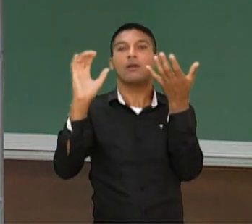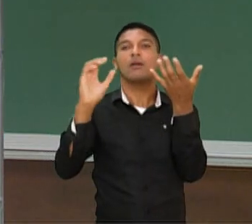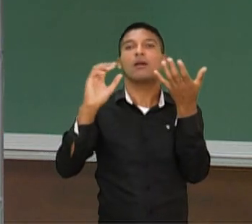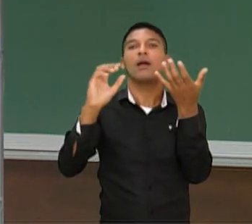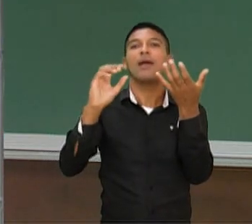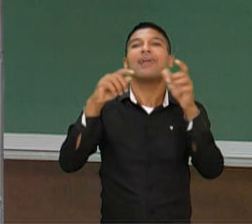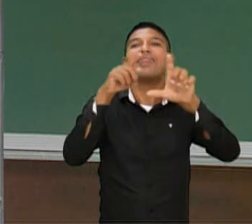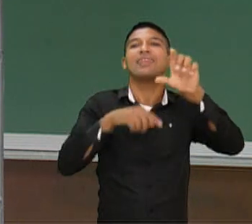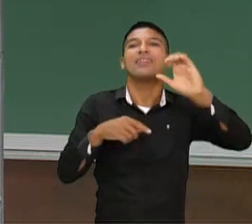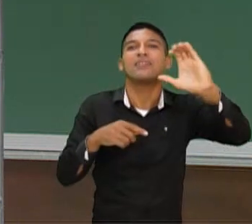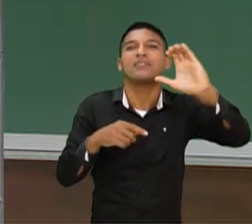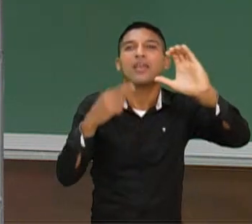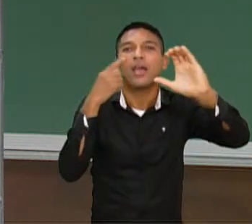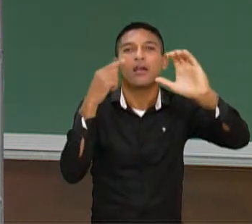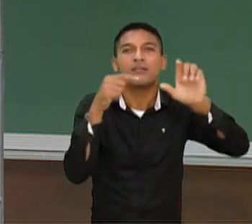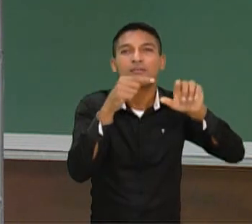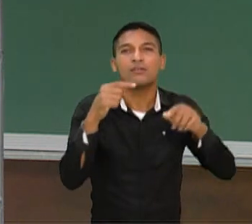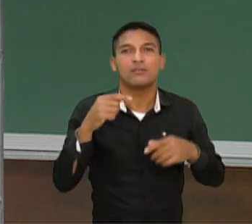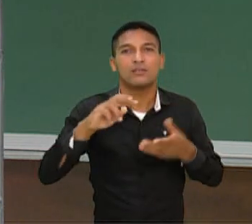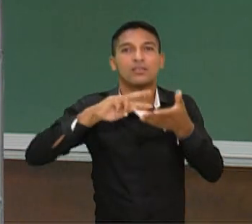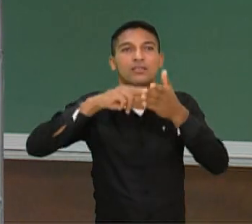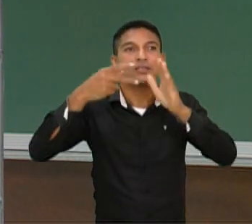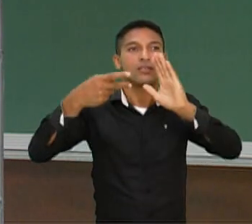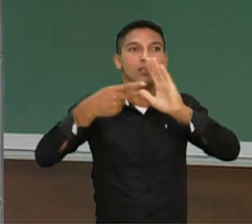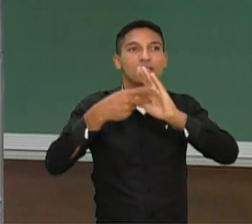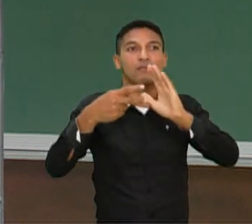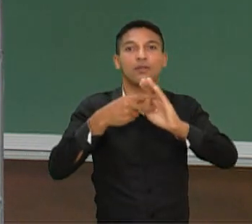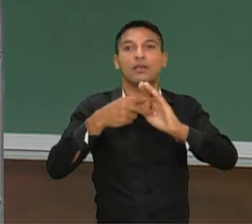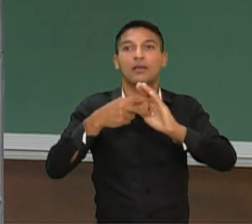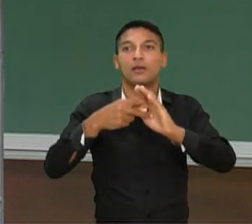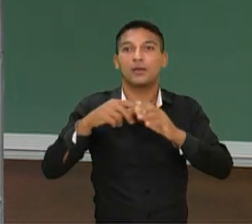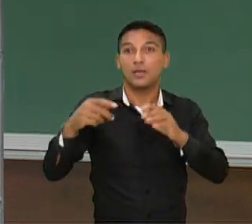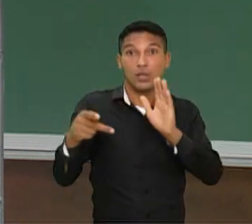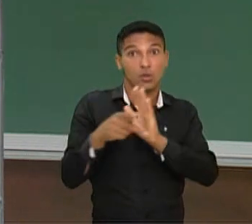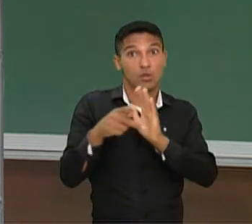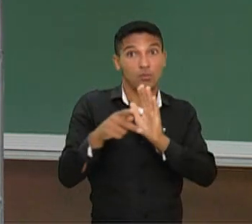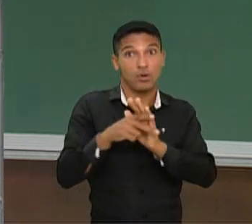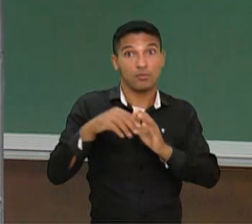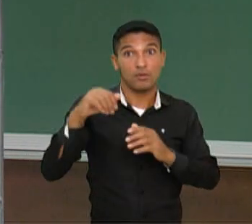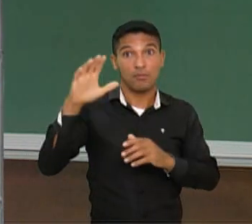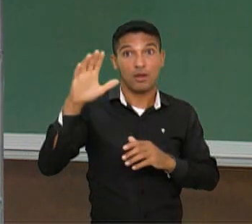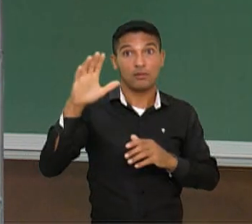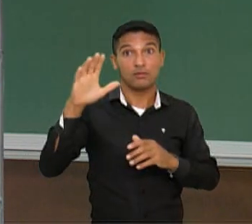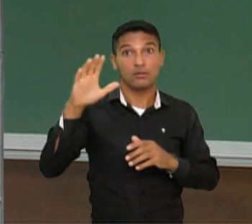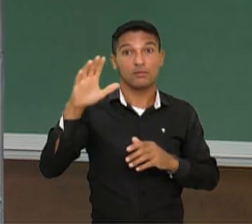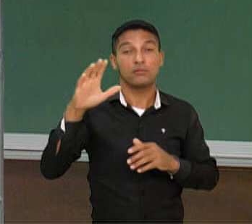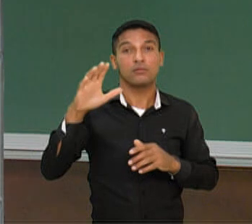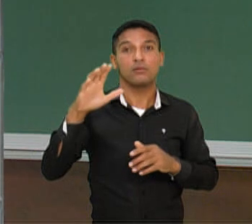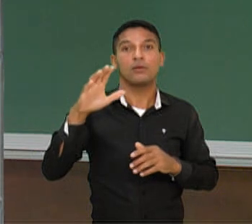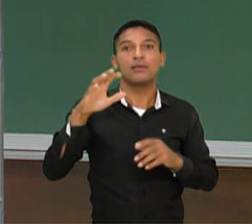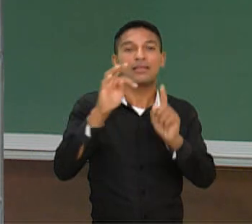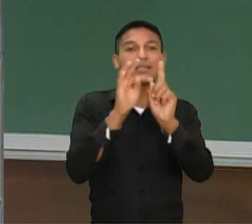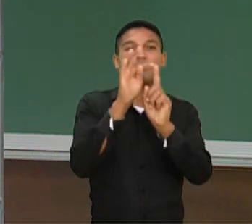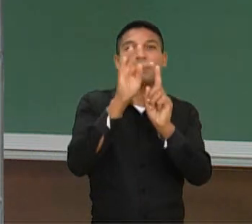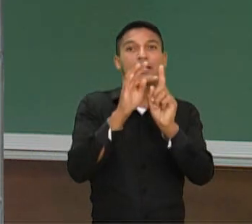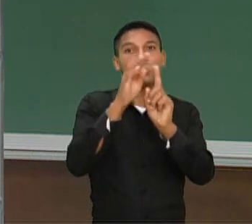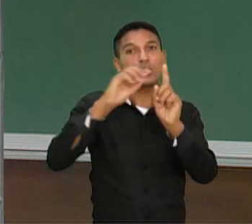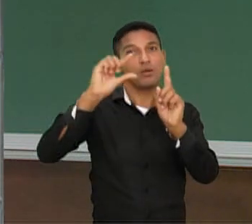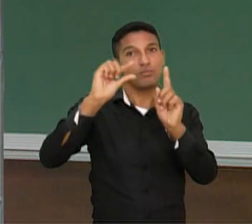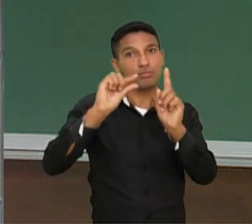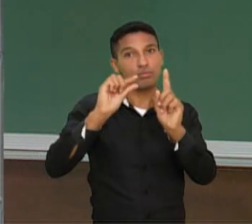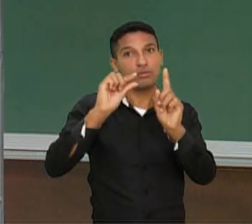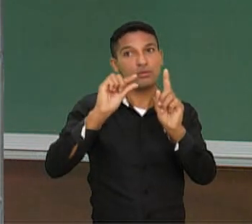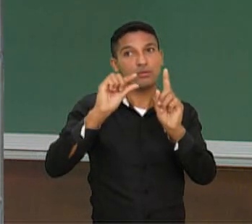ele identifica uma área de temperatura mais amena, mais identificada, principalmente